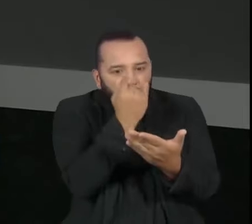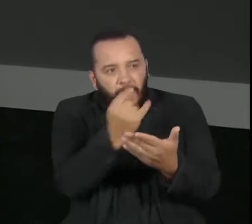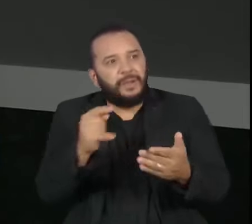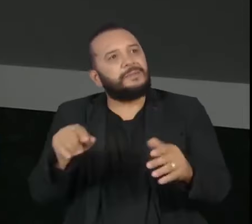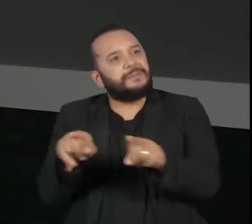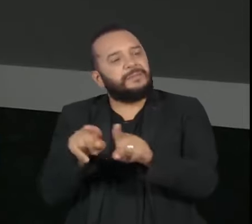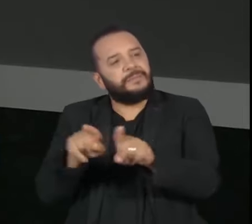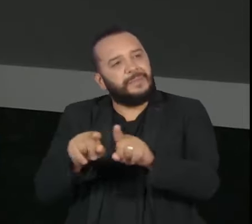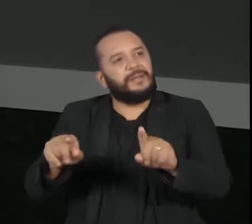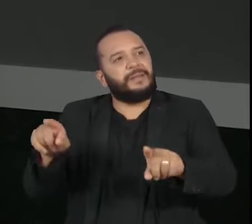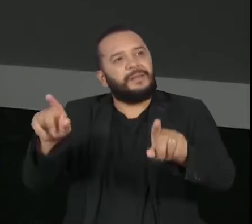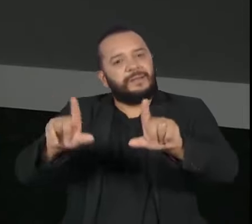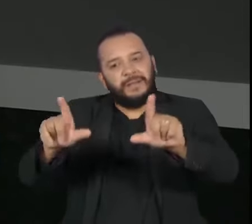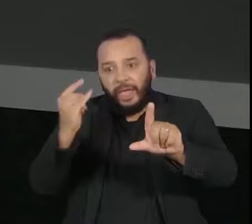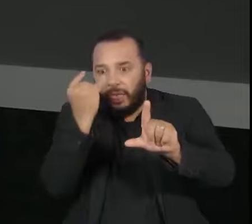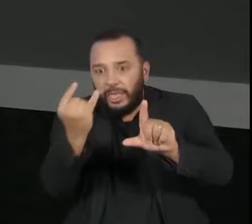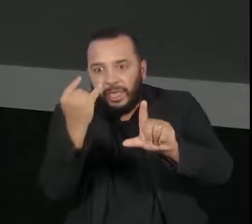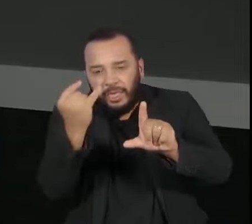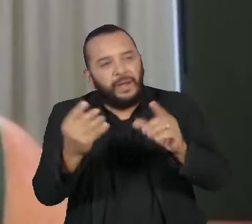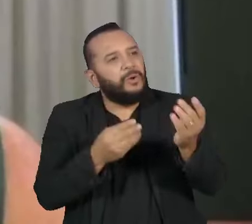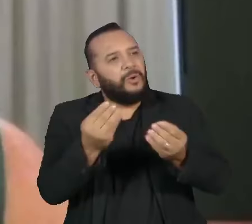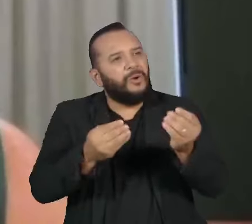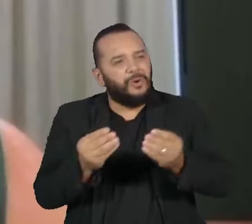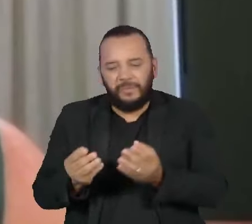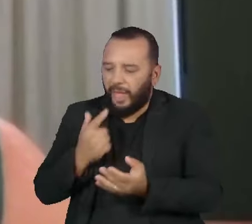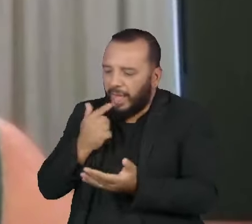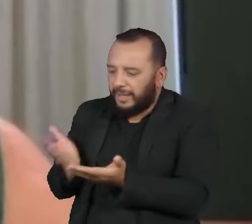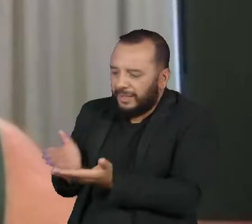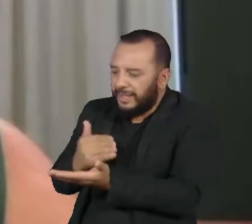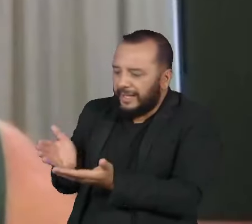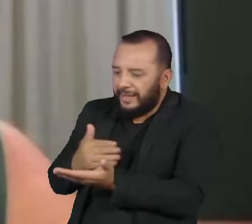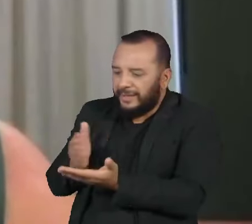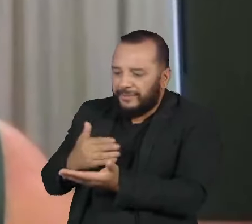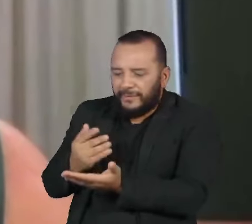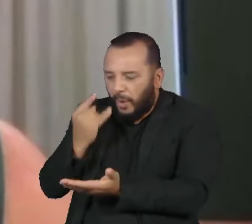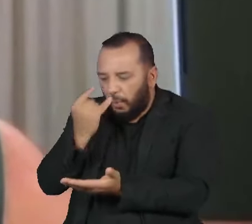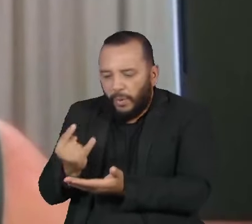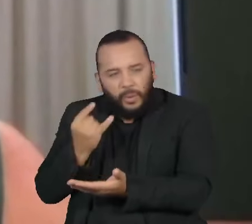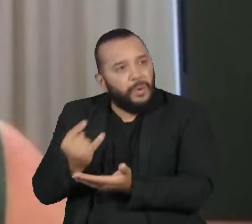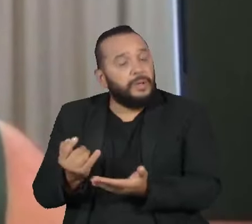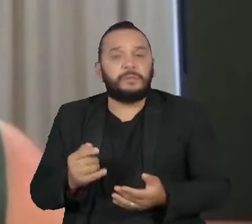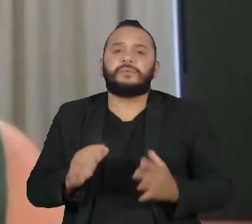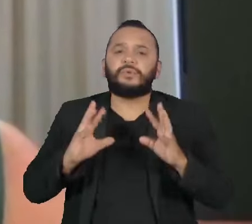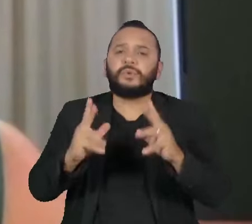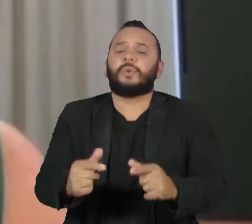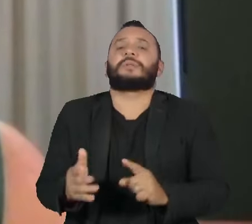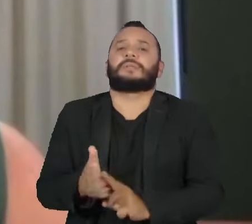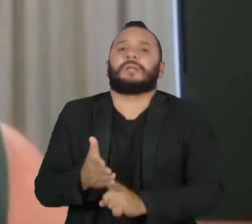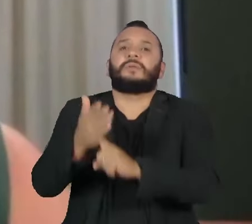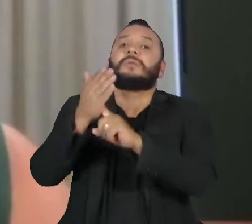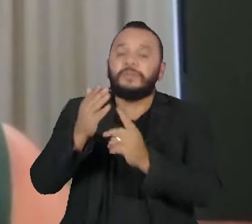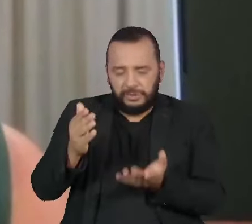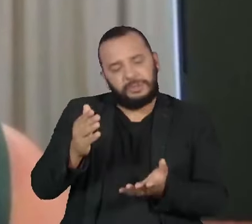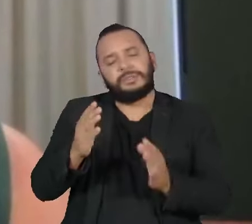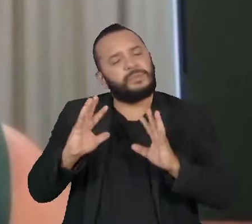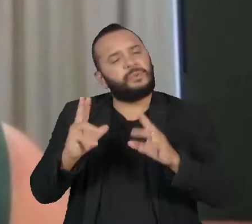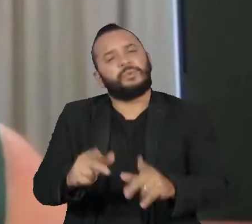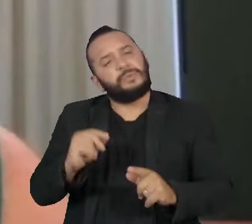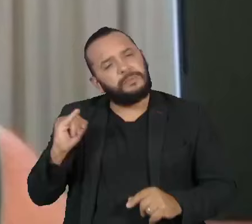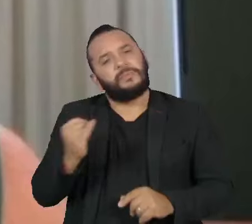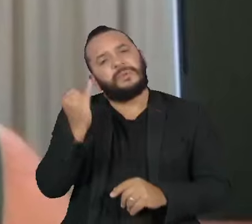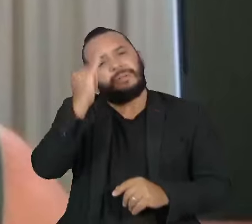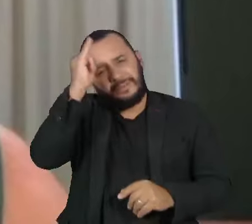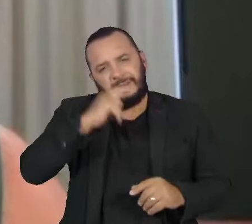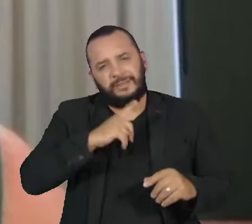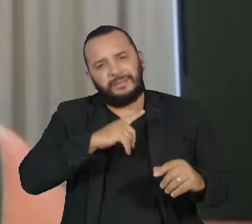fica essa disputa pela atenção? Todas as tecnologias, todos os meios são extremamente importantes para o processo